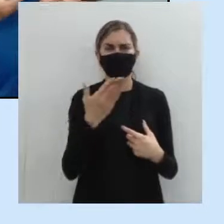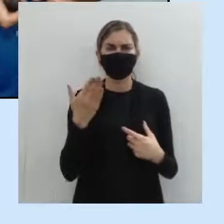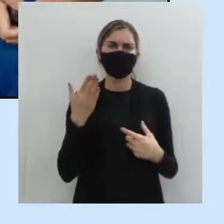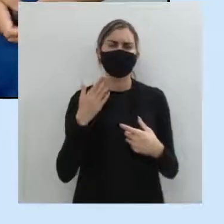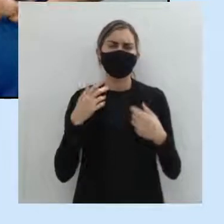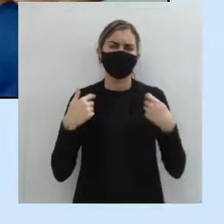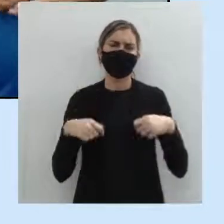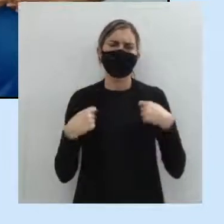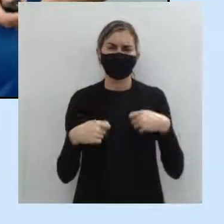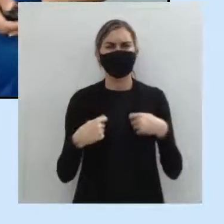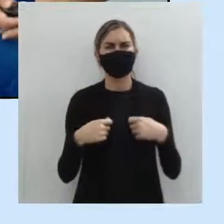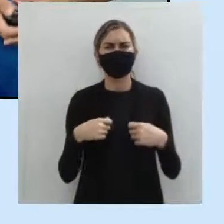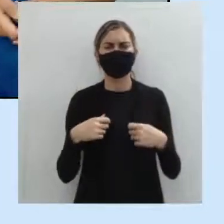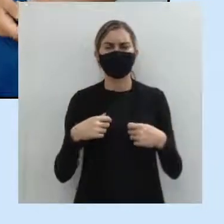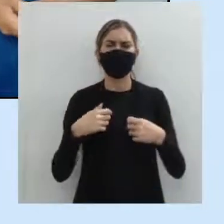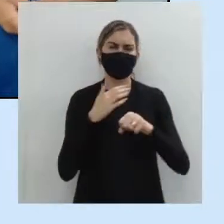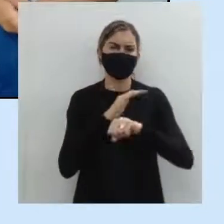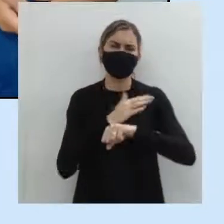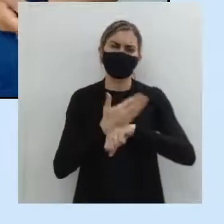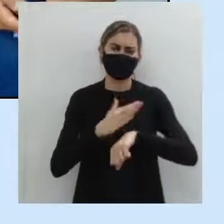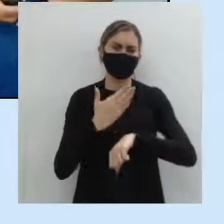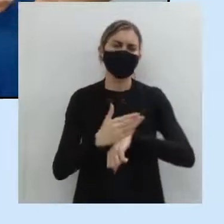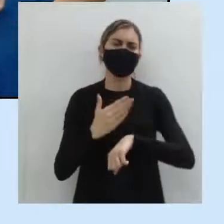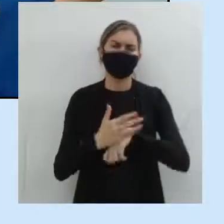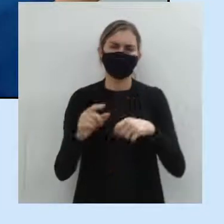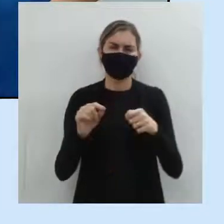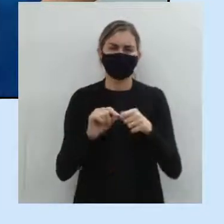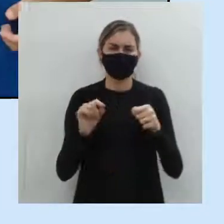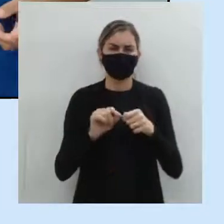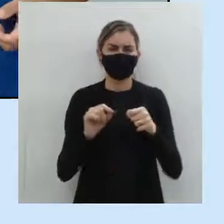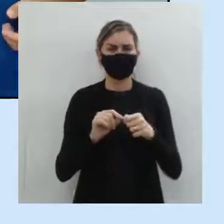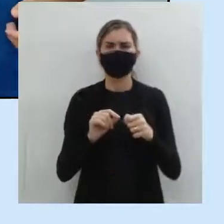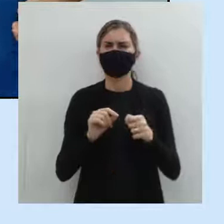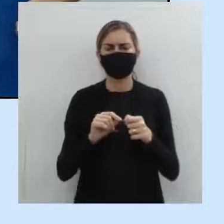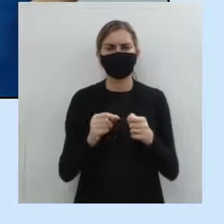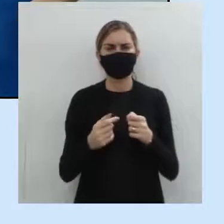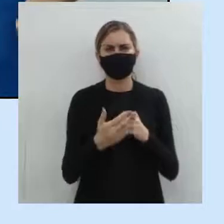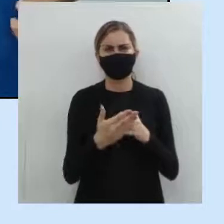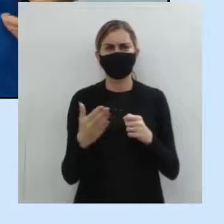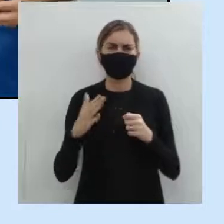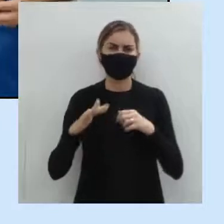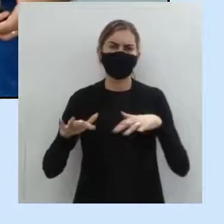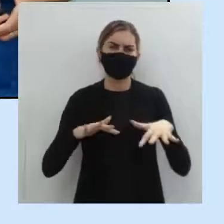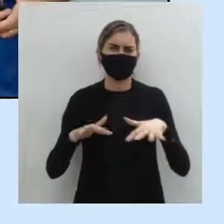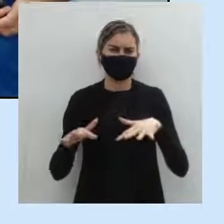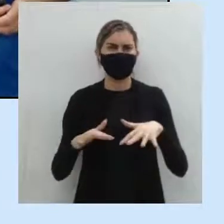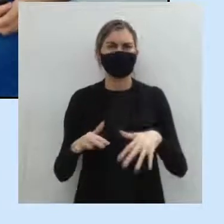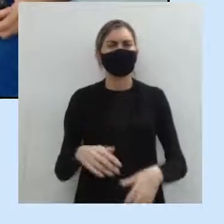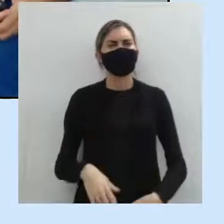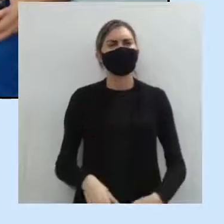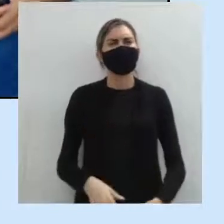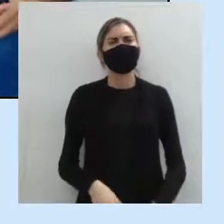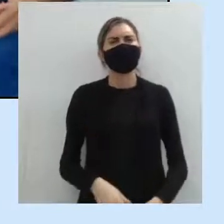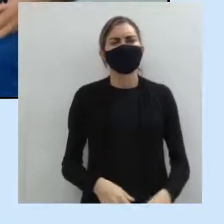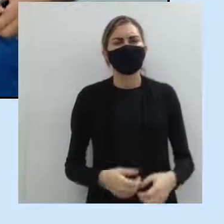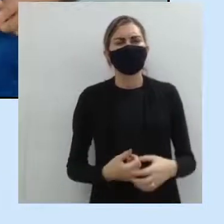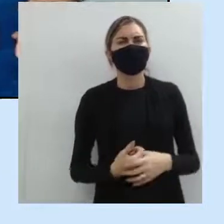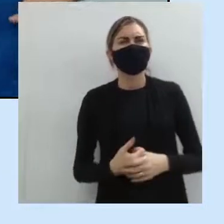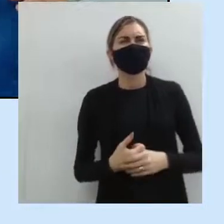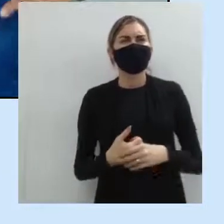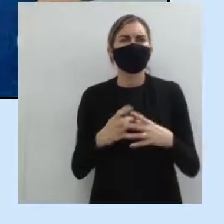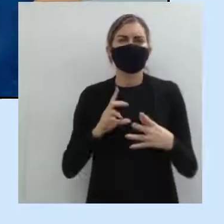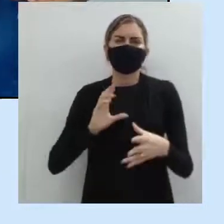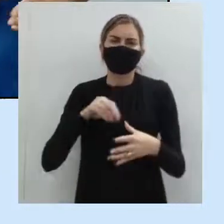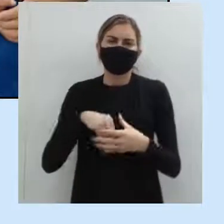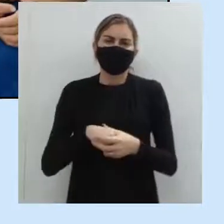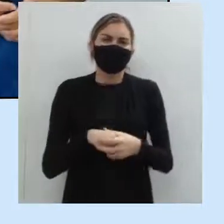vai precisar realmente de muita resistência para executar este movimento. Sigamos aqui. Dentro